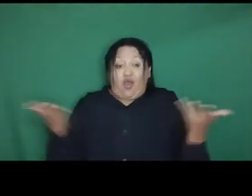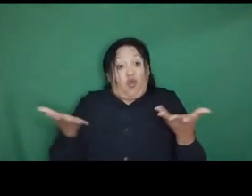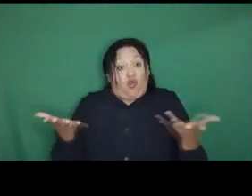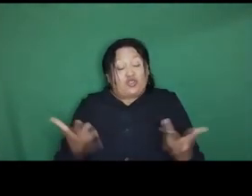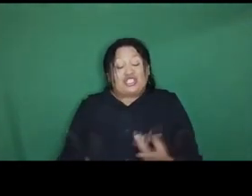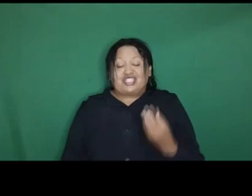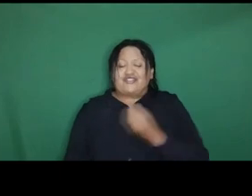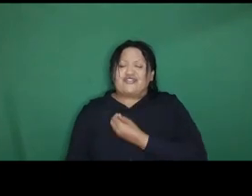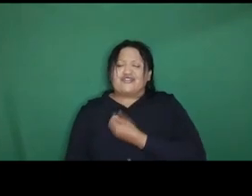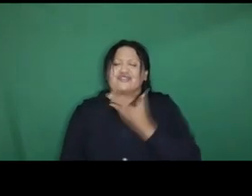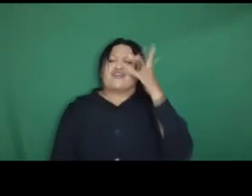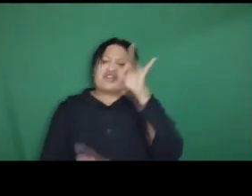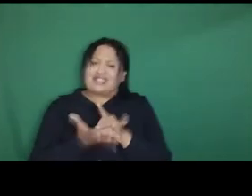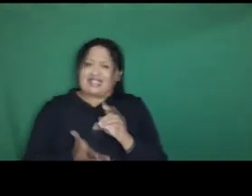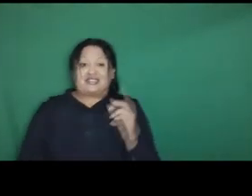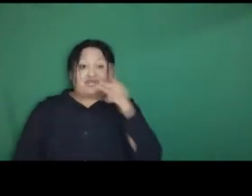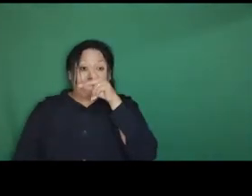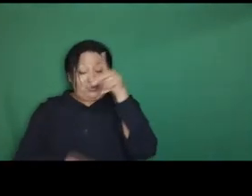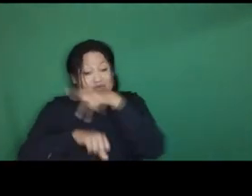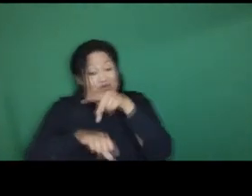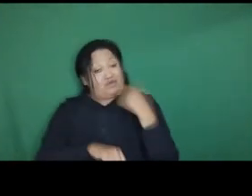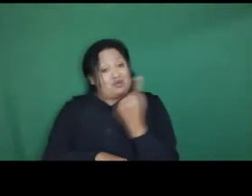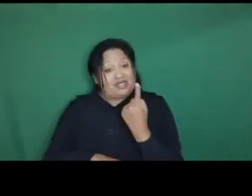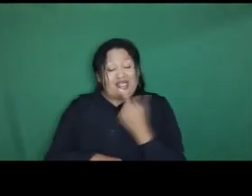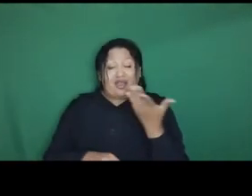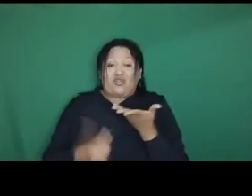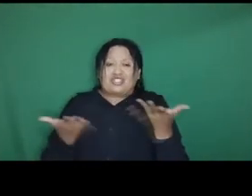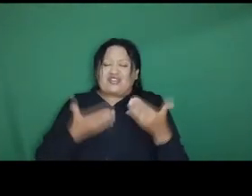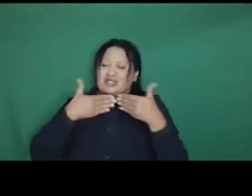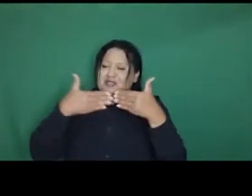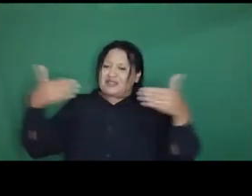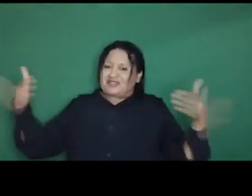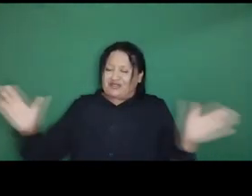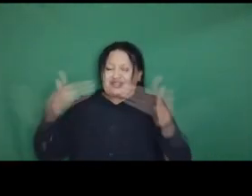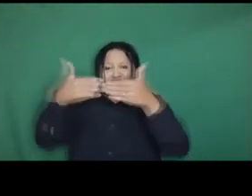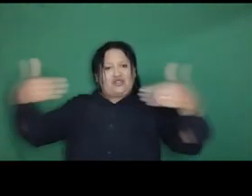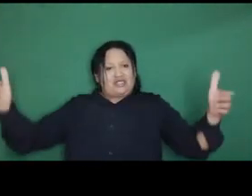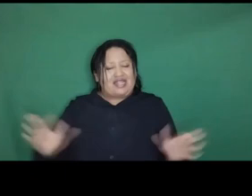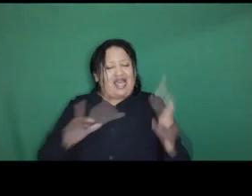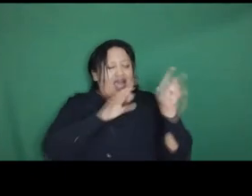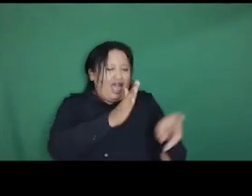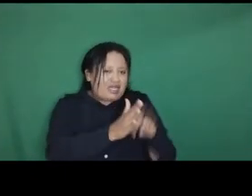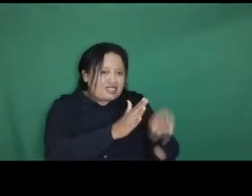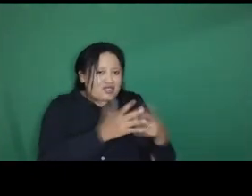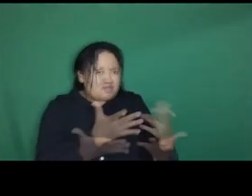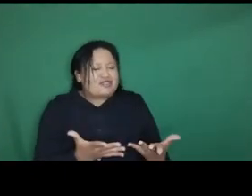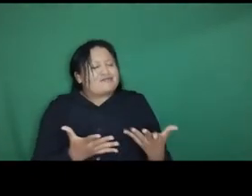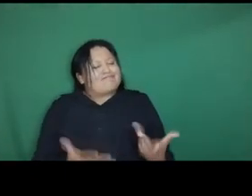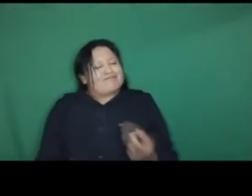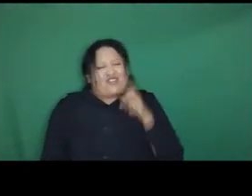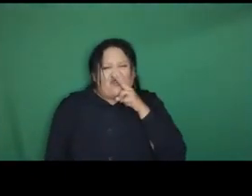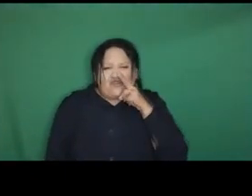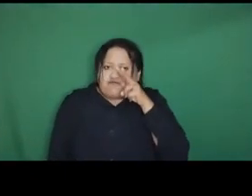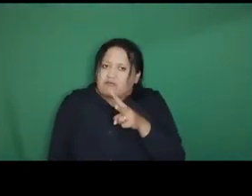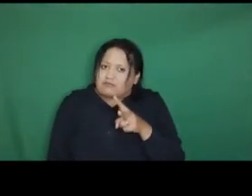vegetais a gente tá vivendo uma realidade no nosso país que a gente tem visto a expansão das fronteiras agrícolas de uma forma massiva